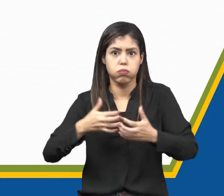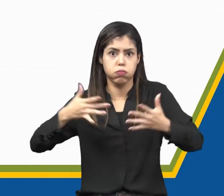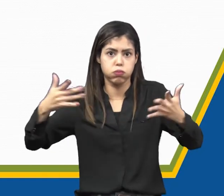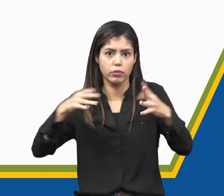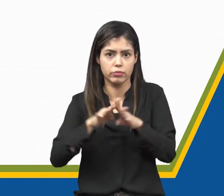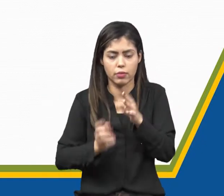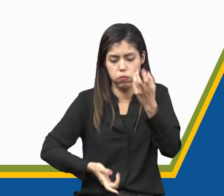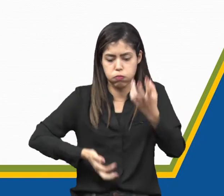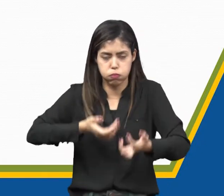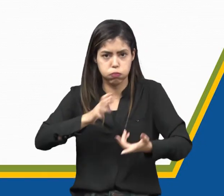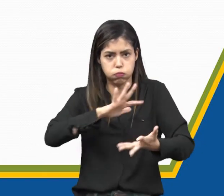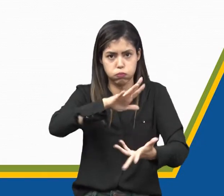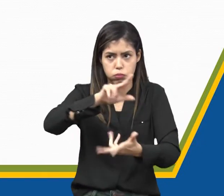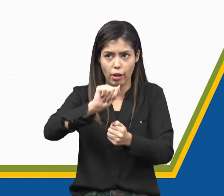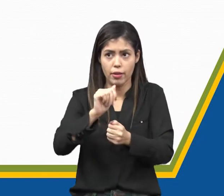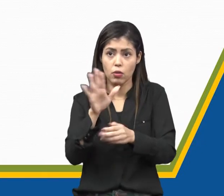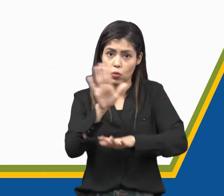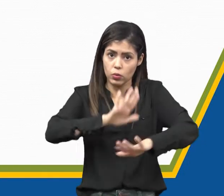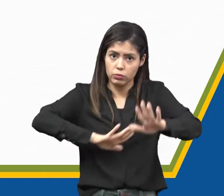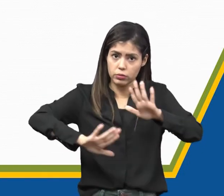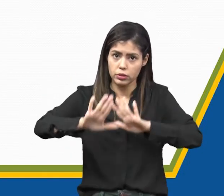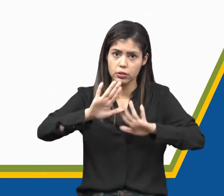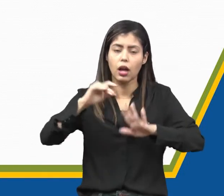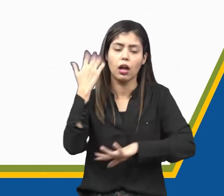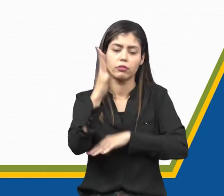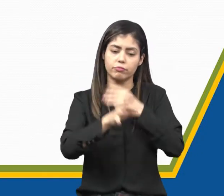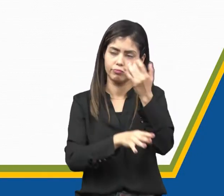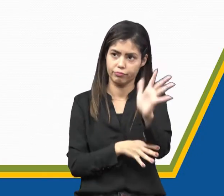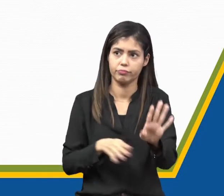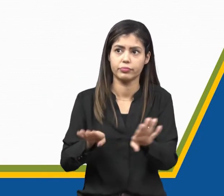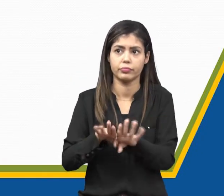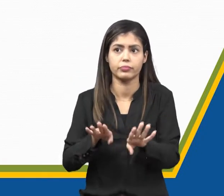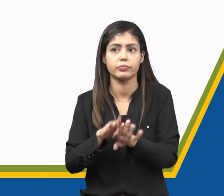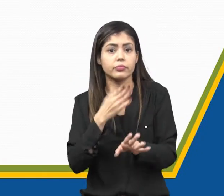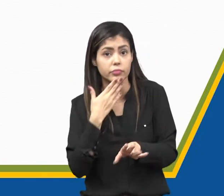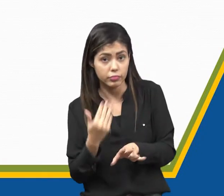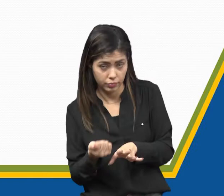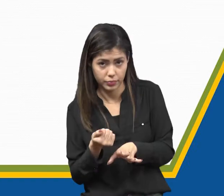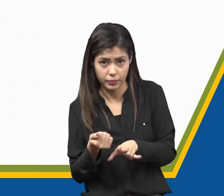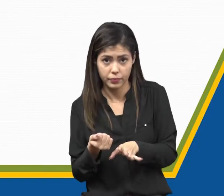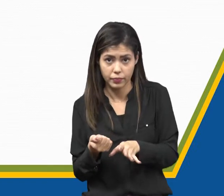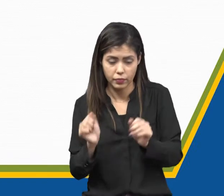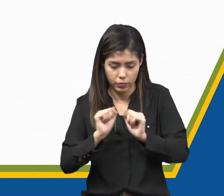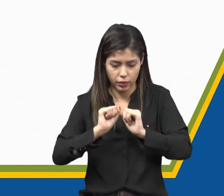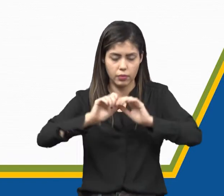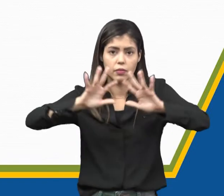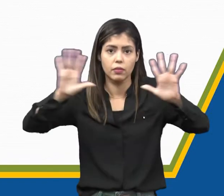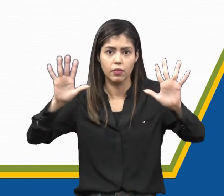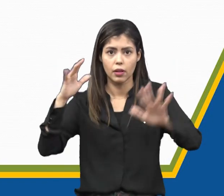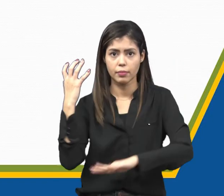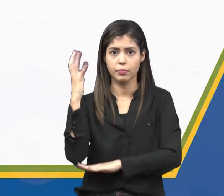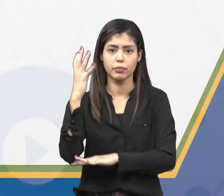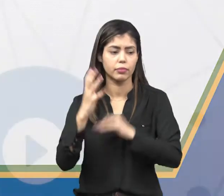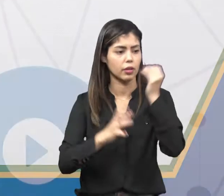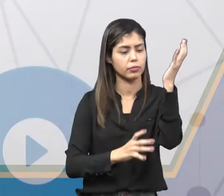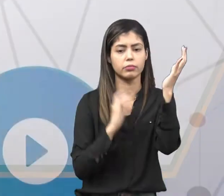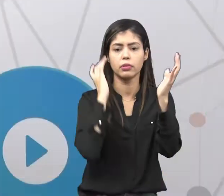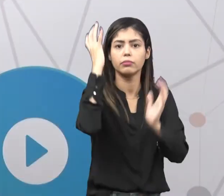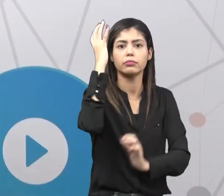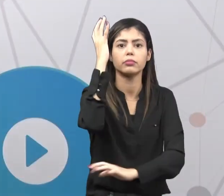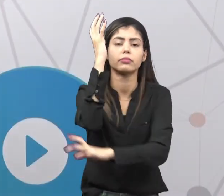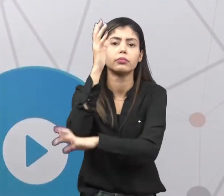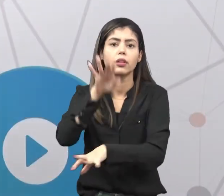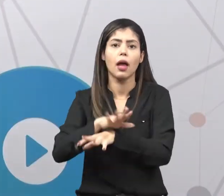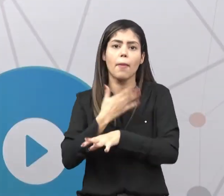nós preservarmos a natureza, se nós preservarmos as florestas e deixarmos ela intacta do jeito que está, preservar o que nós temos